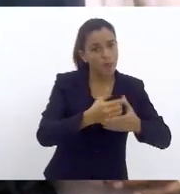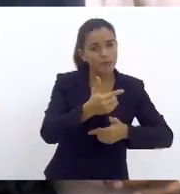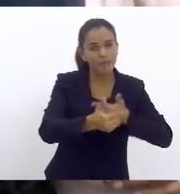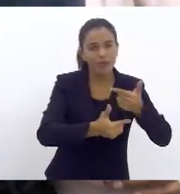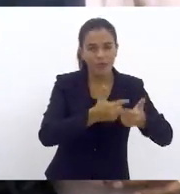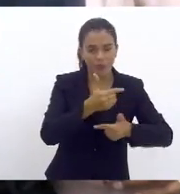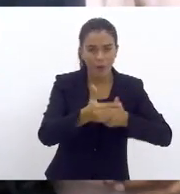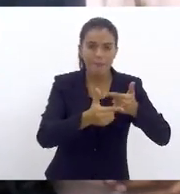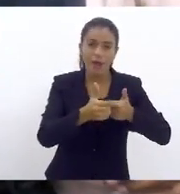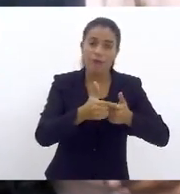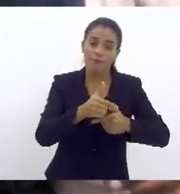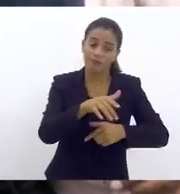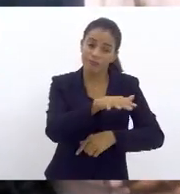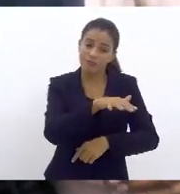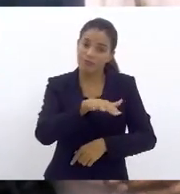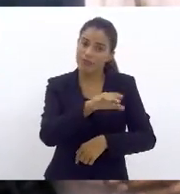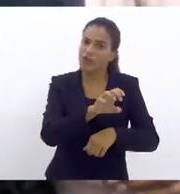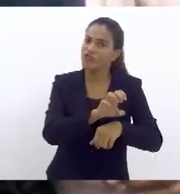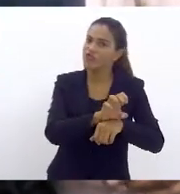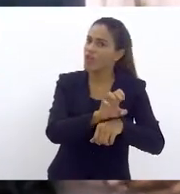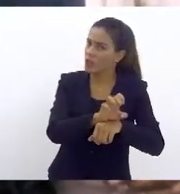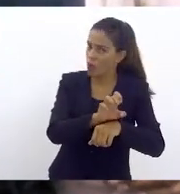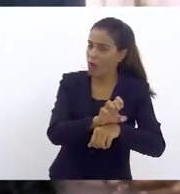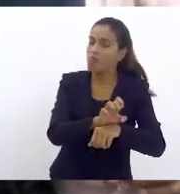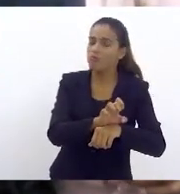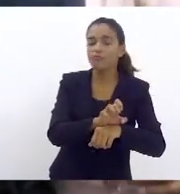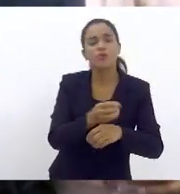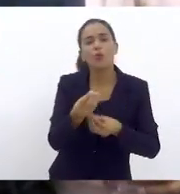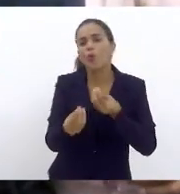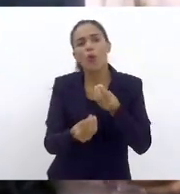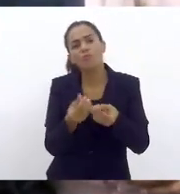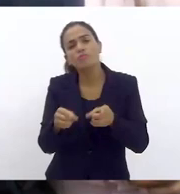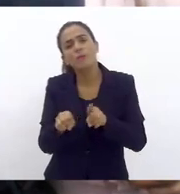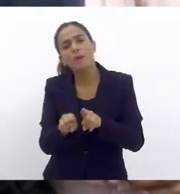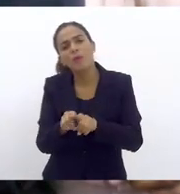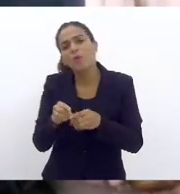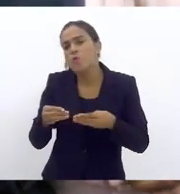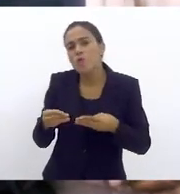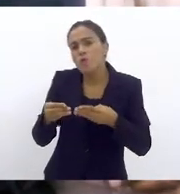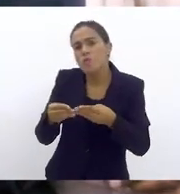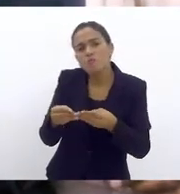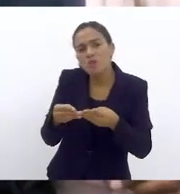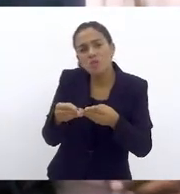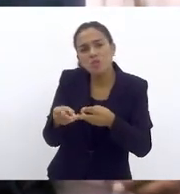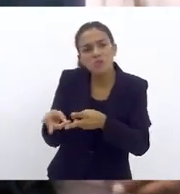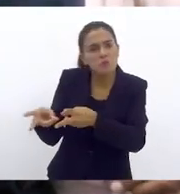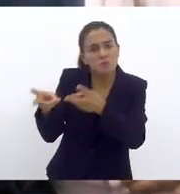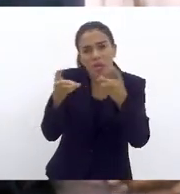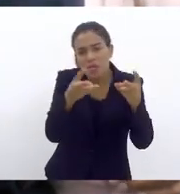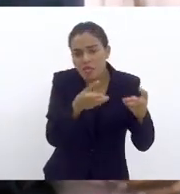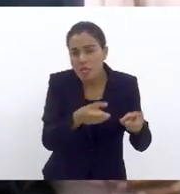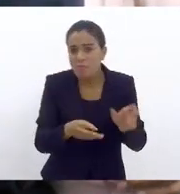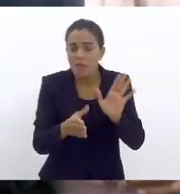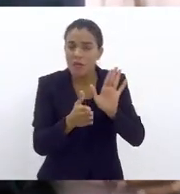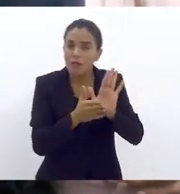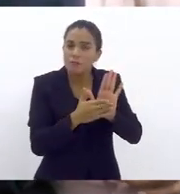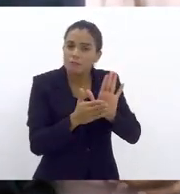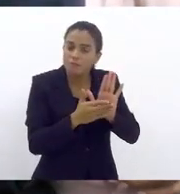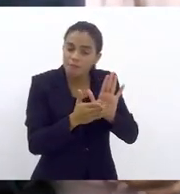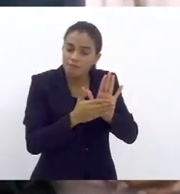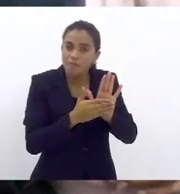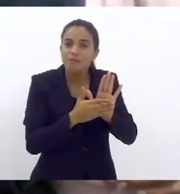a nível estadual e como também o ministro ver essa proposta de ter